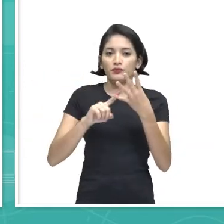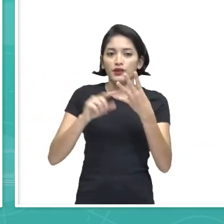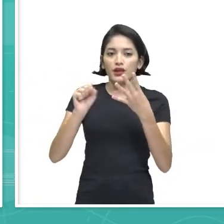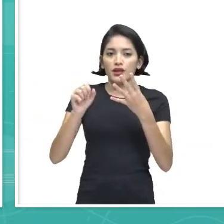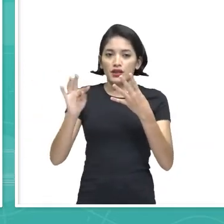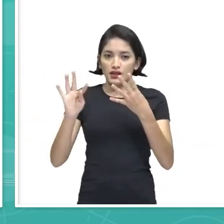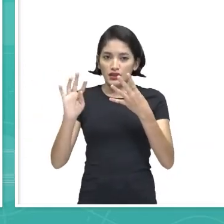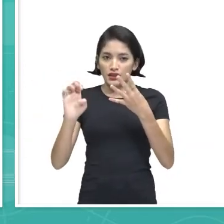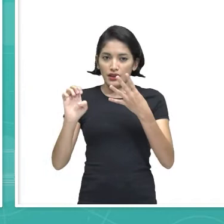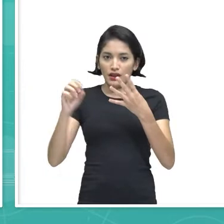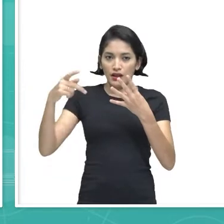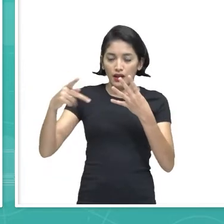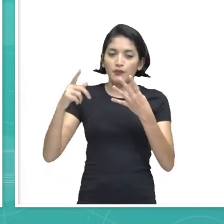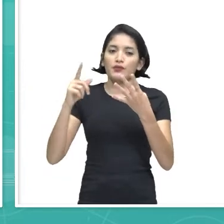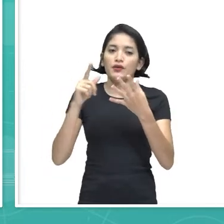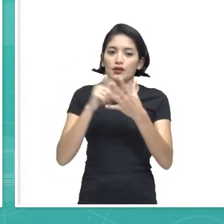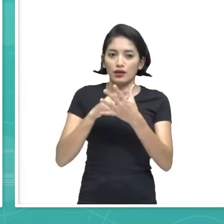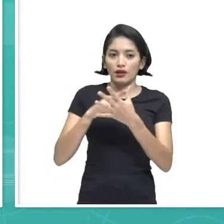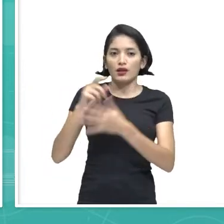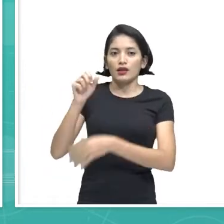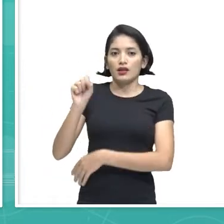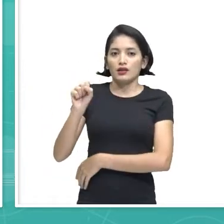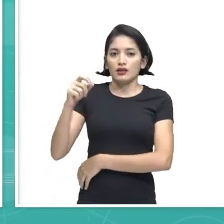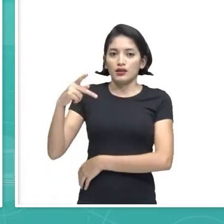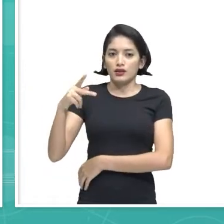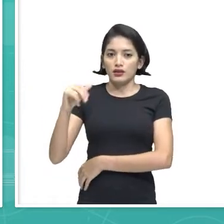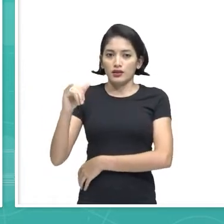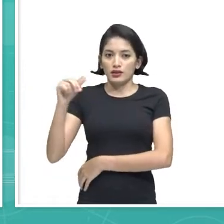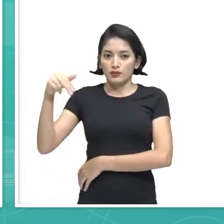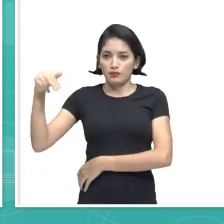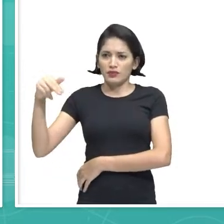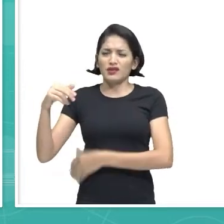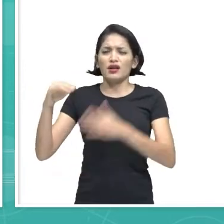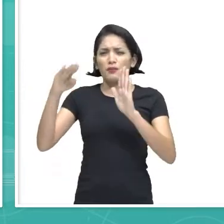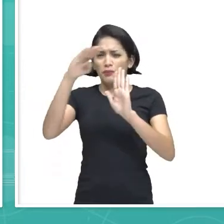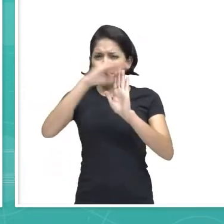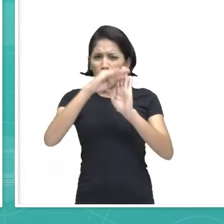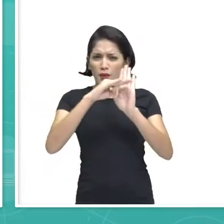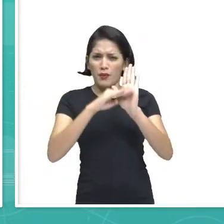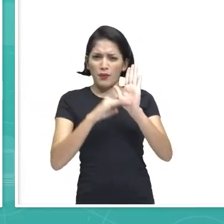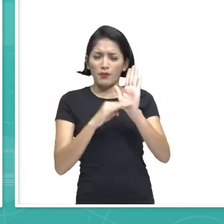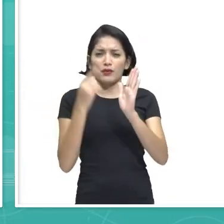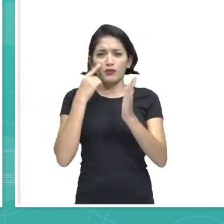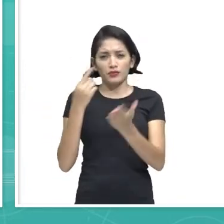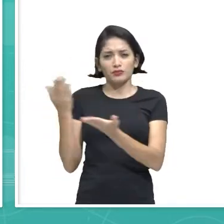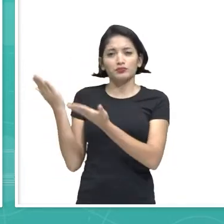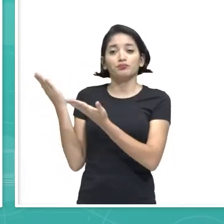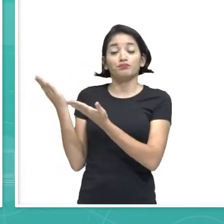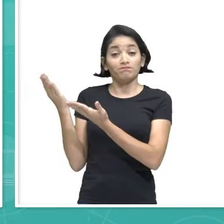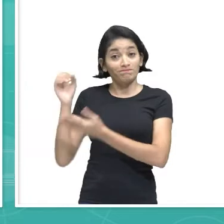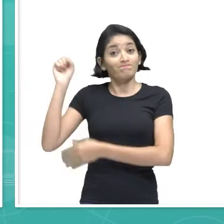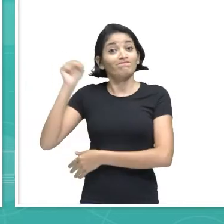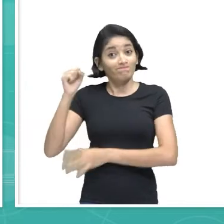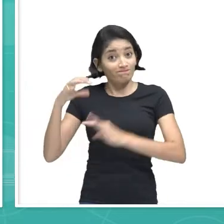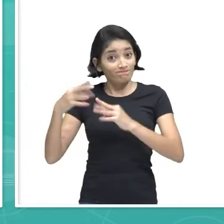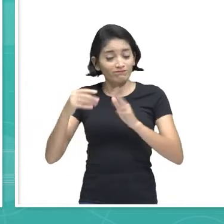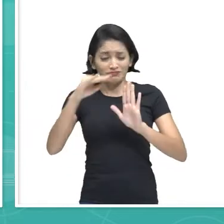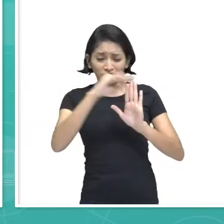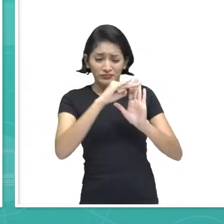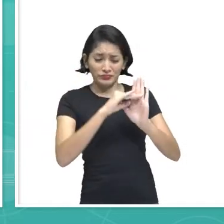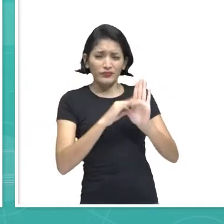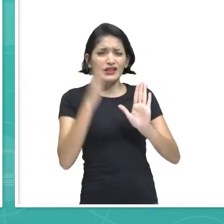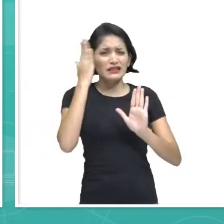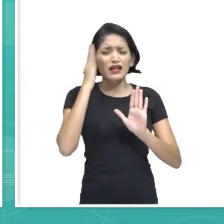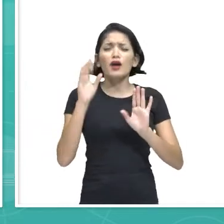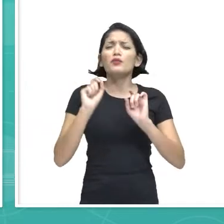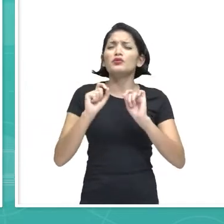spinning, musculação e pilates. Nossa, professora, tudo isso? Tudo isso! E aí, vocês sabem quais